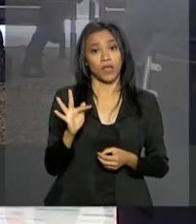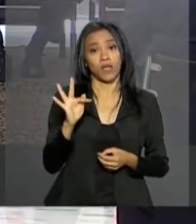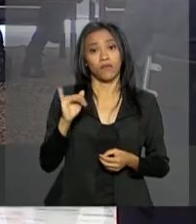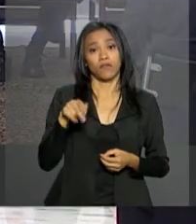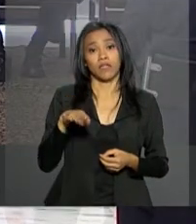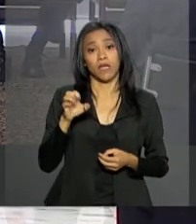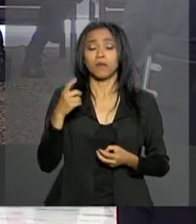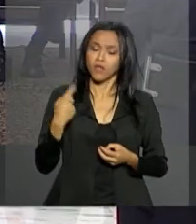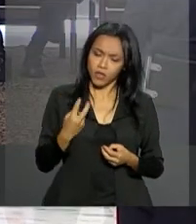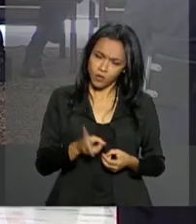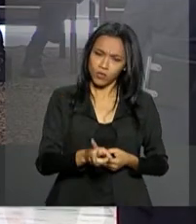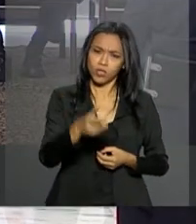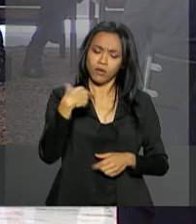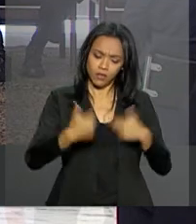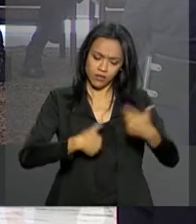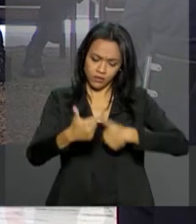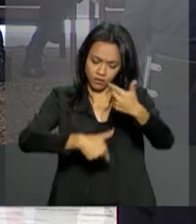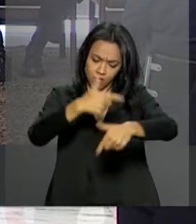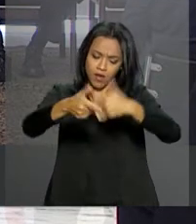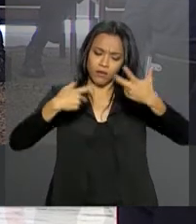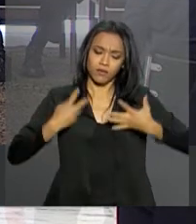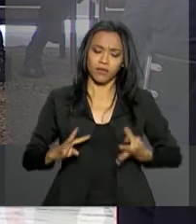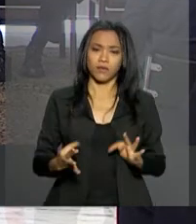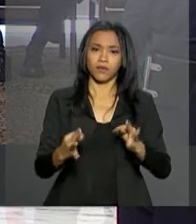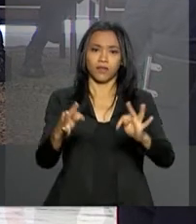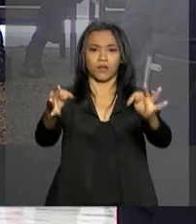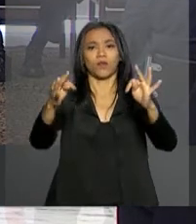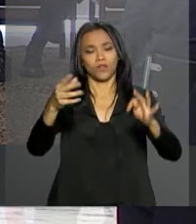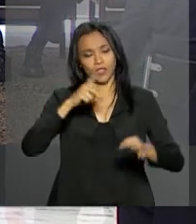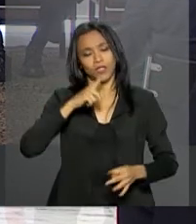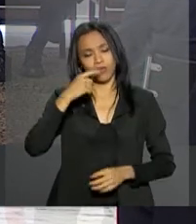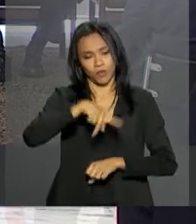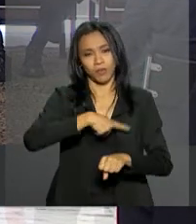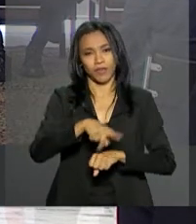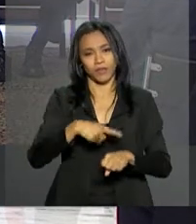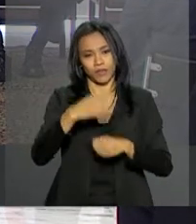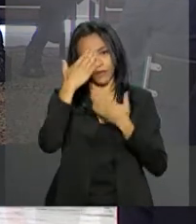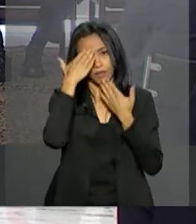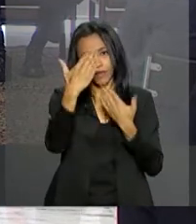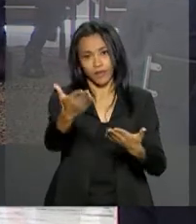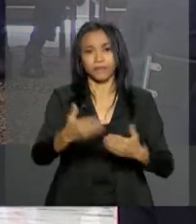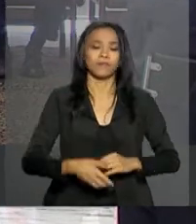continuar neste avanço tecnológico que nós temos no nosso país